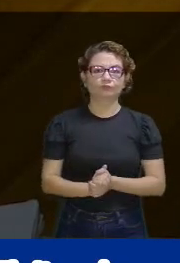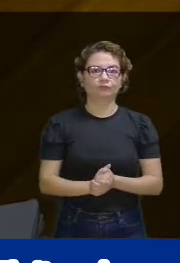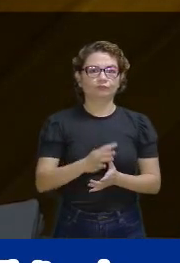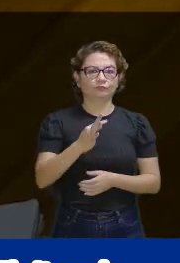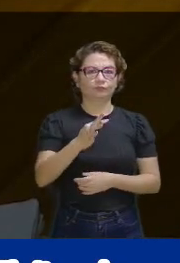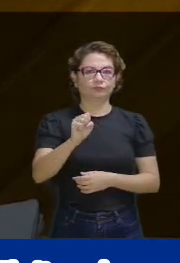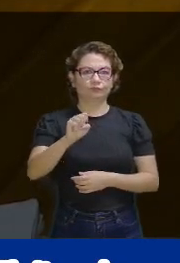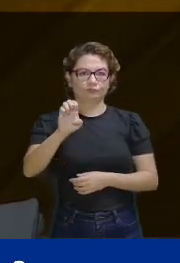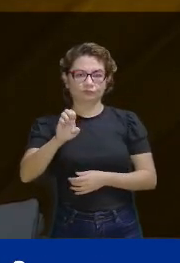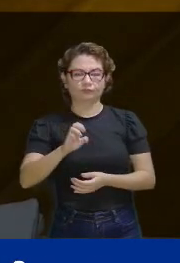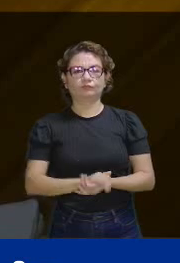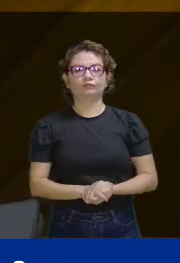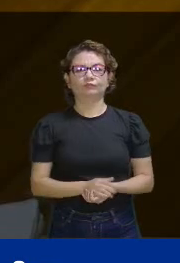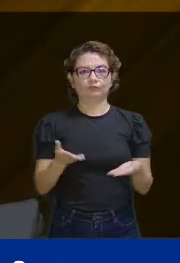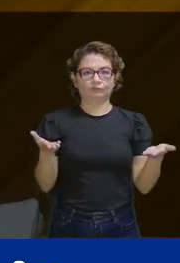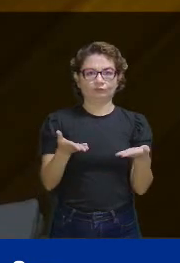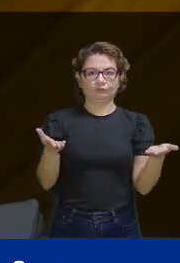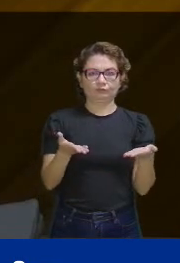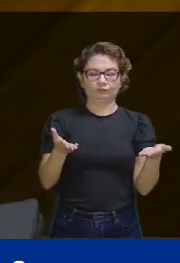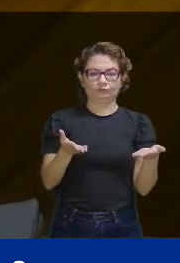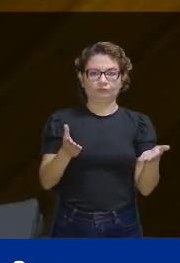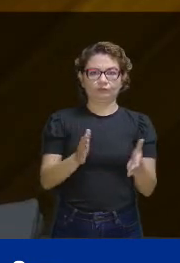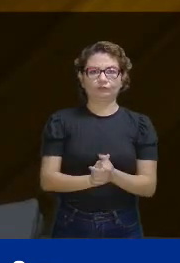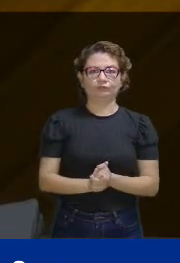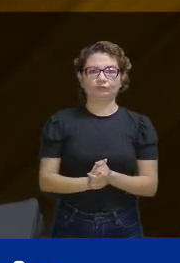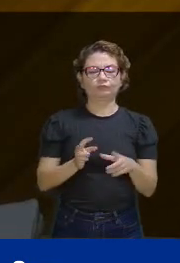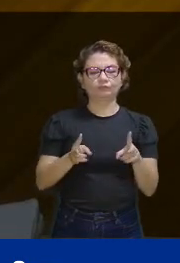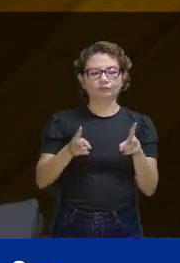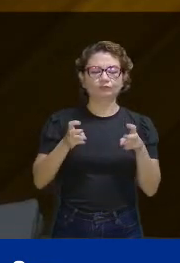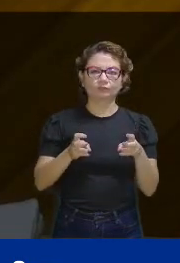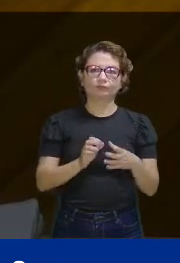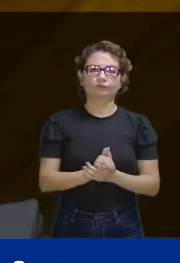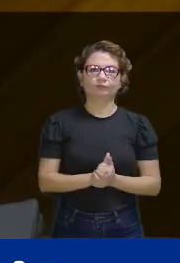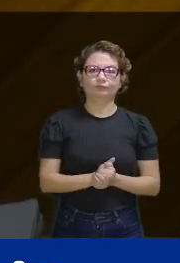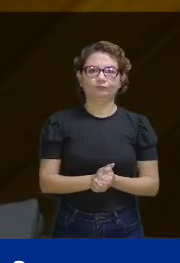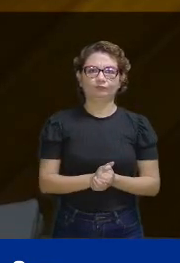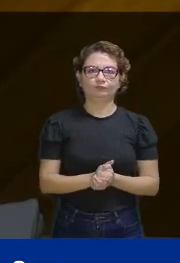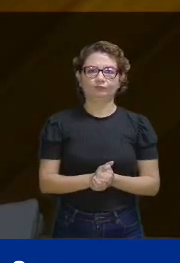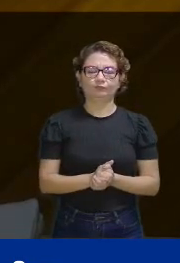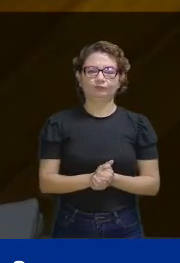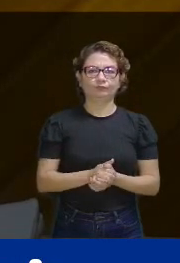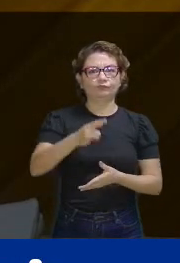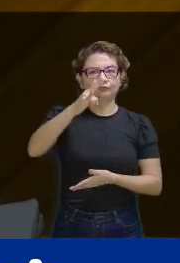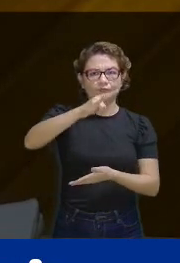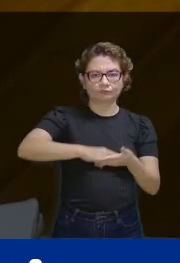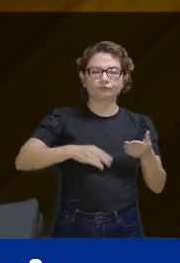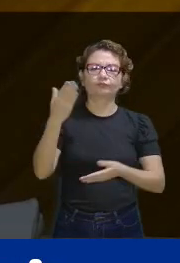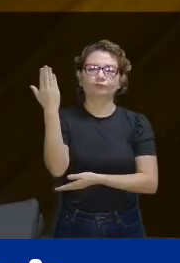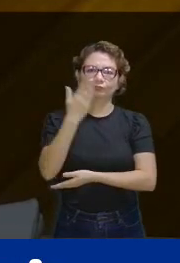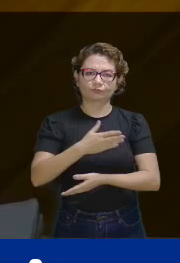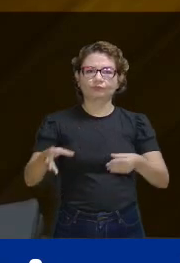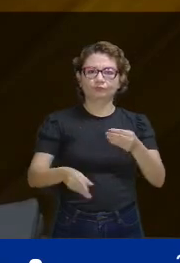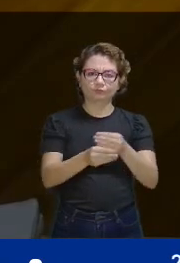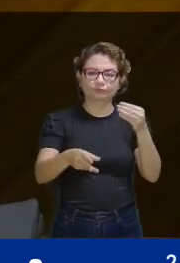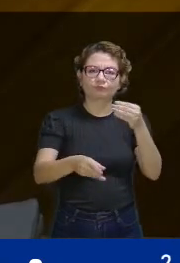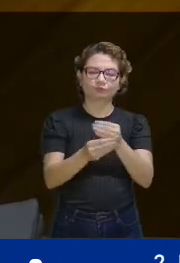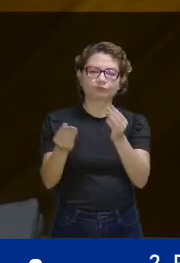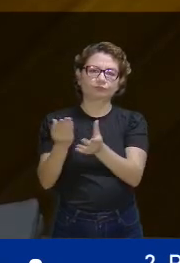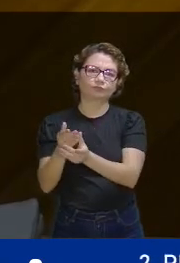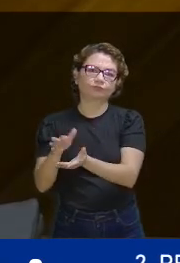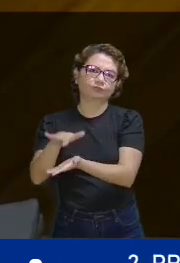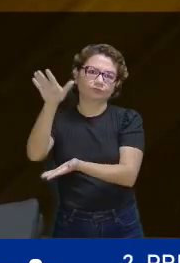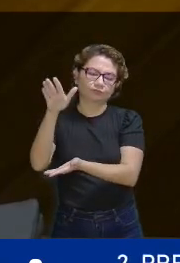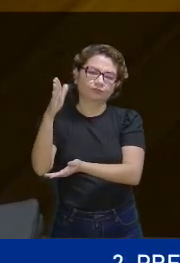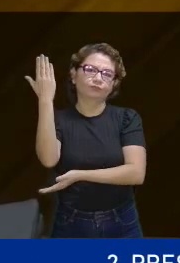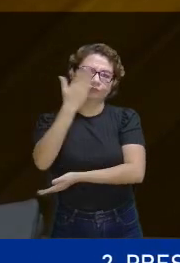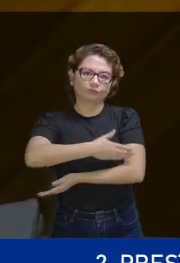Tribunal Superior Eleitoral, neste caso em particular, reconhece que os documentos comprobatórios juntados aos autos que